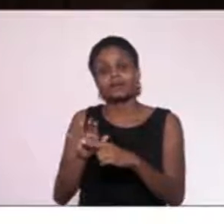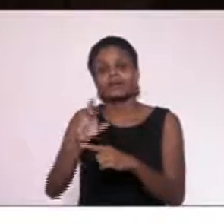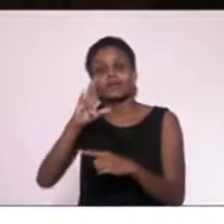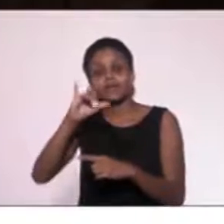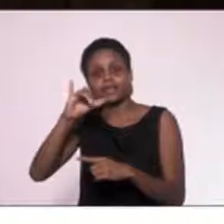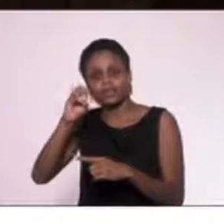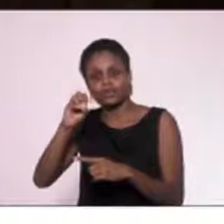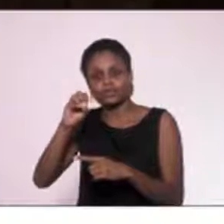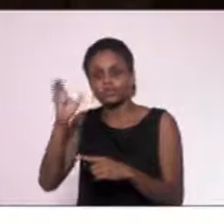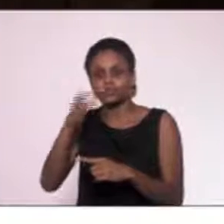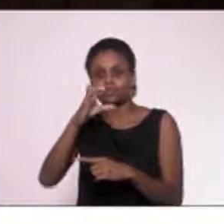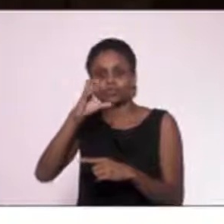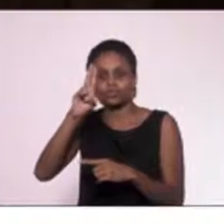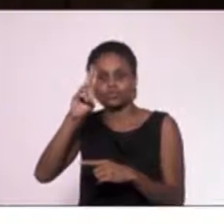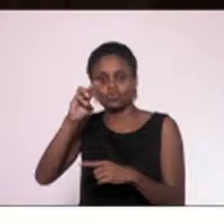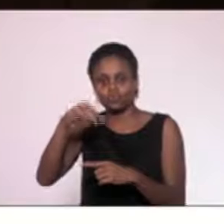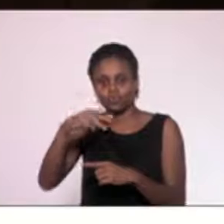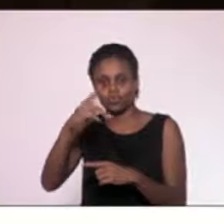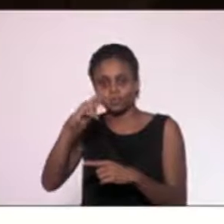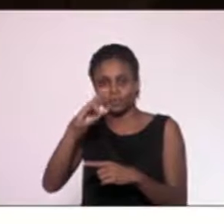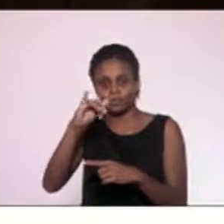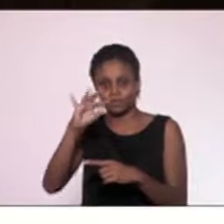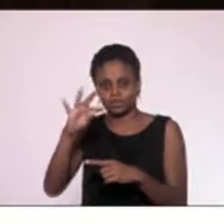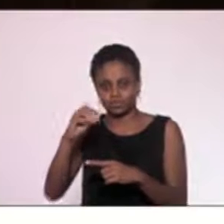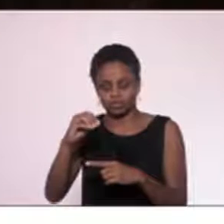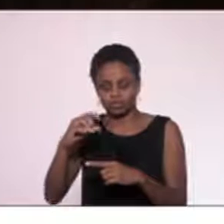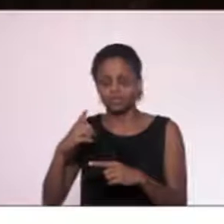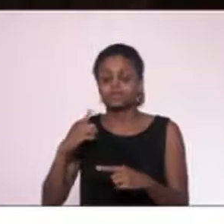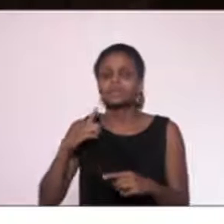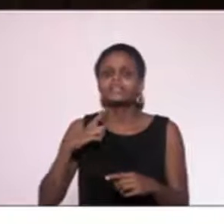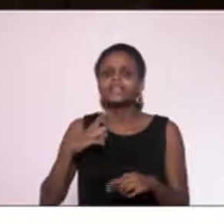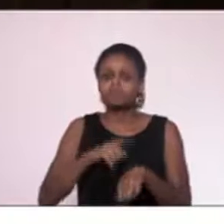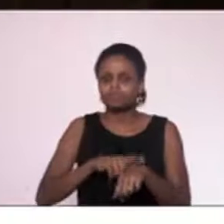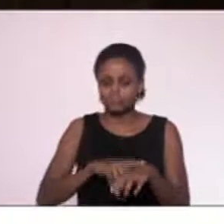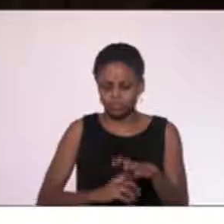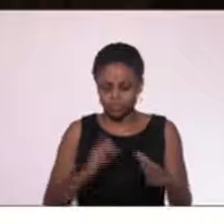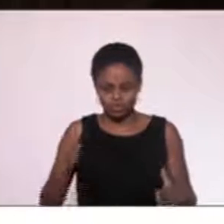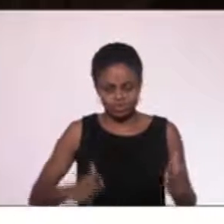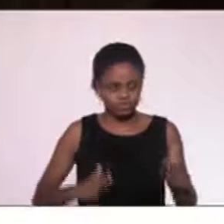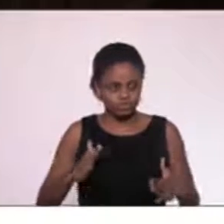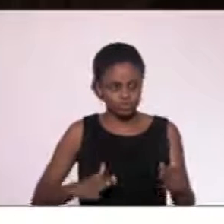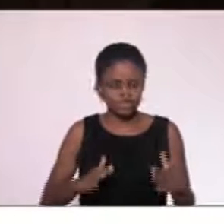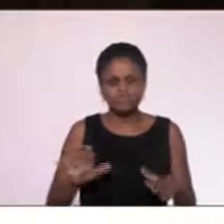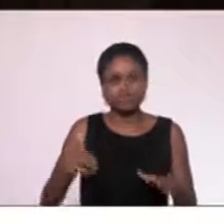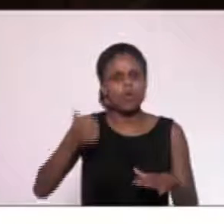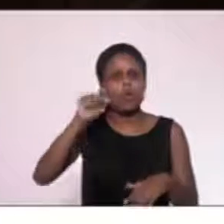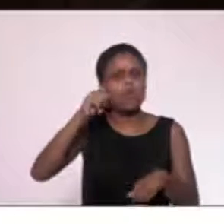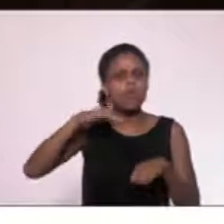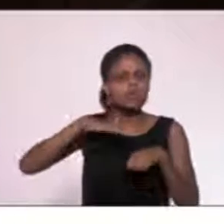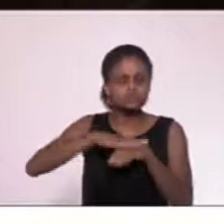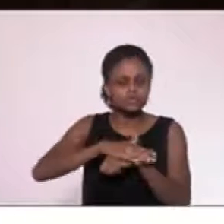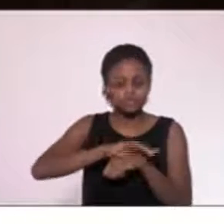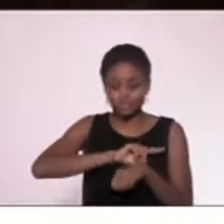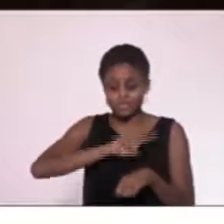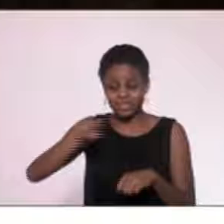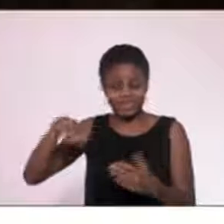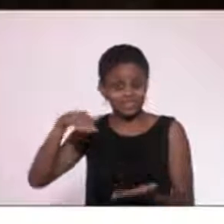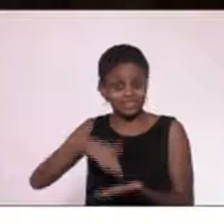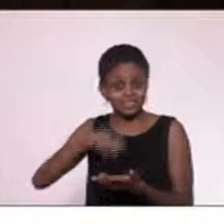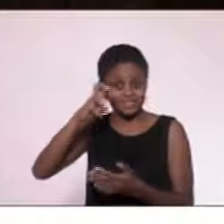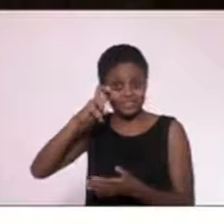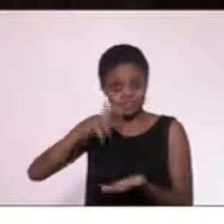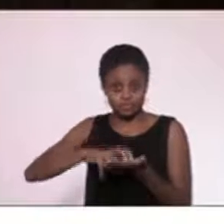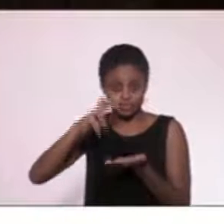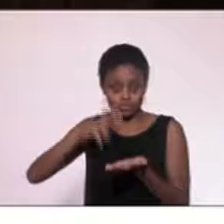Lagoa-Rio Comprido. Houve época que de 11 da noite às 5 da